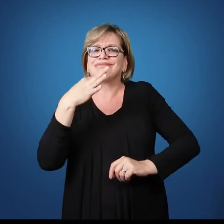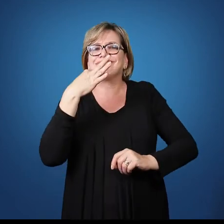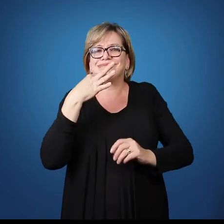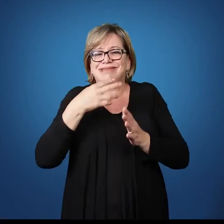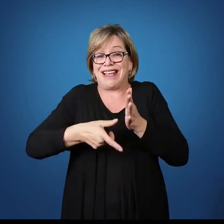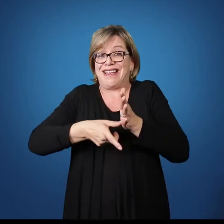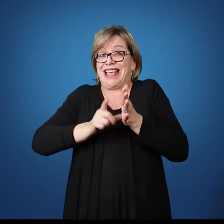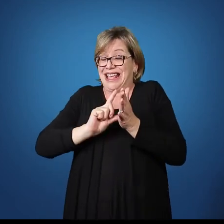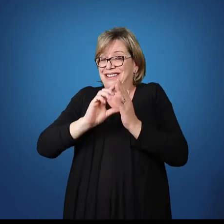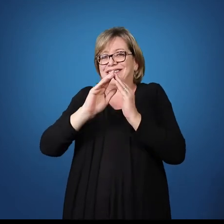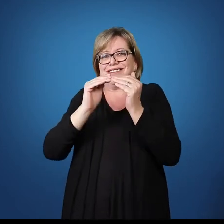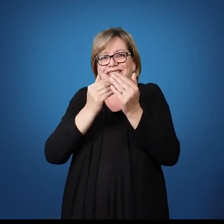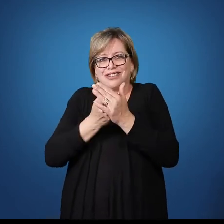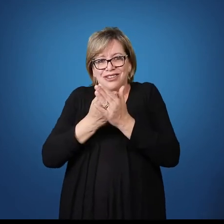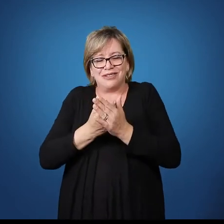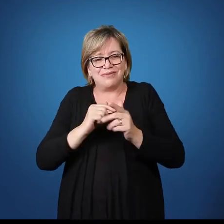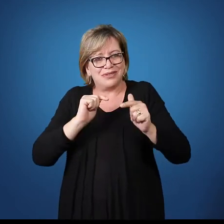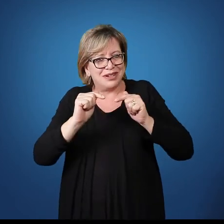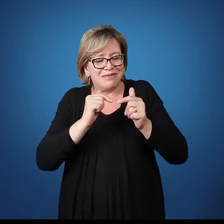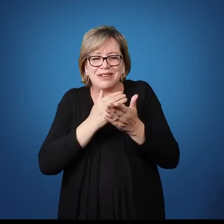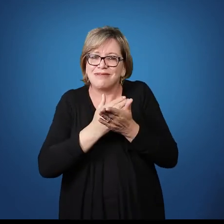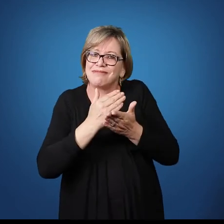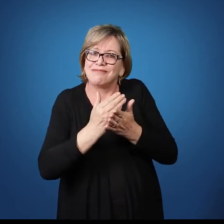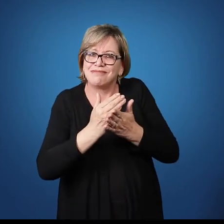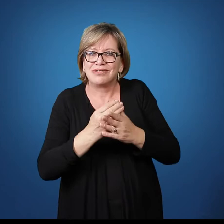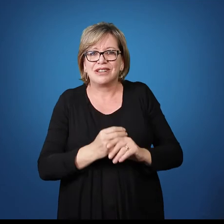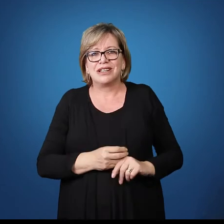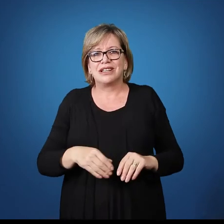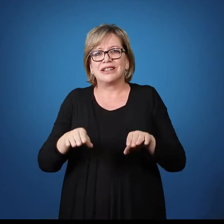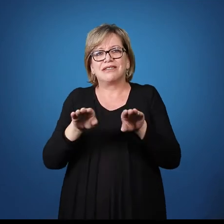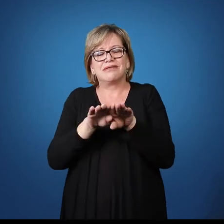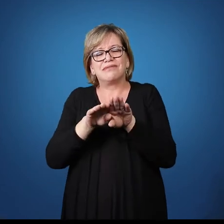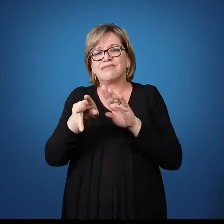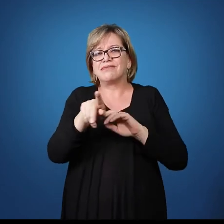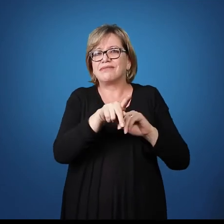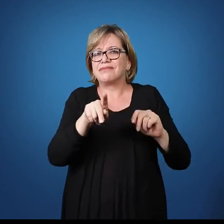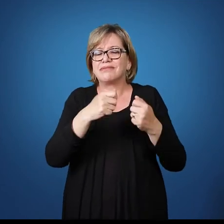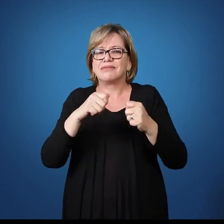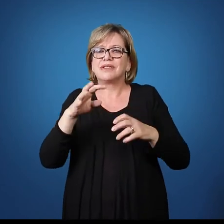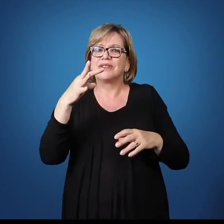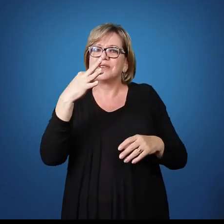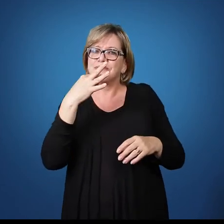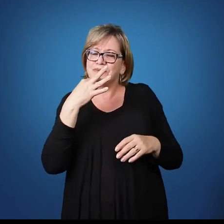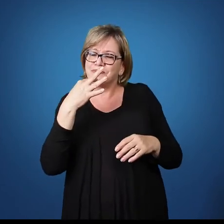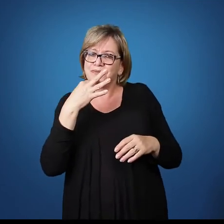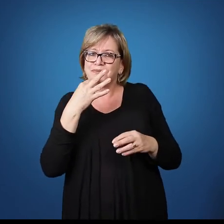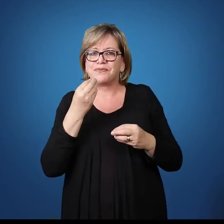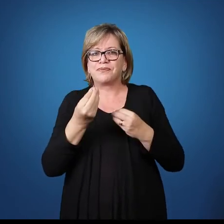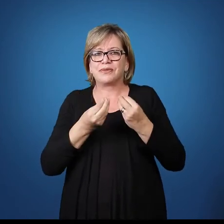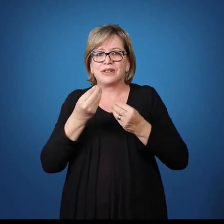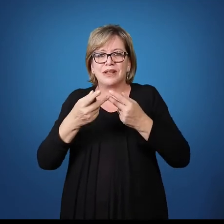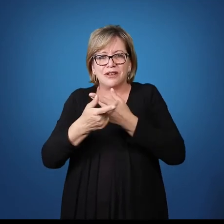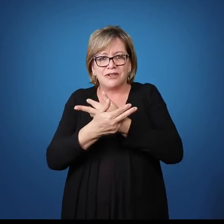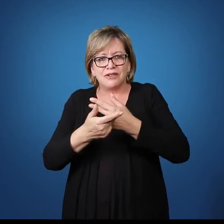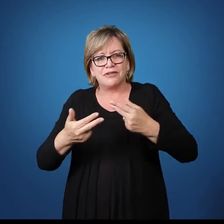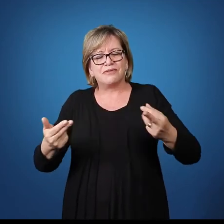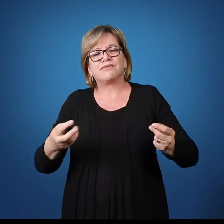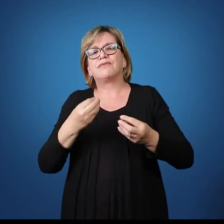um trabalho efetivo com eles, né? Também que o professor ele tem que conhecer